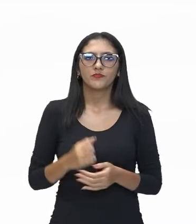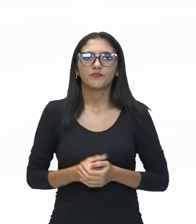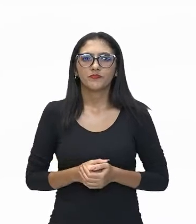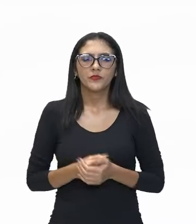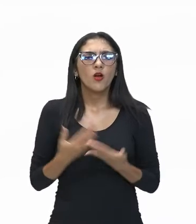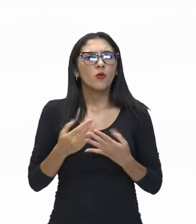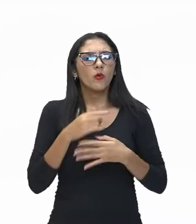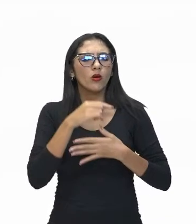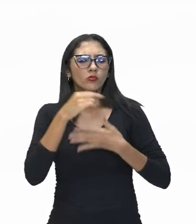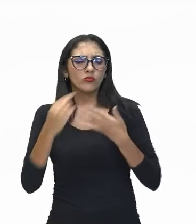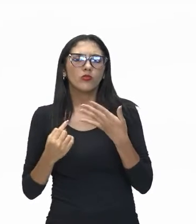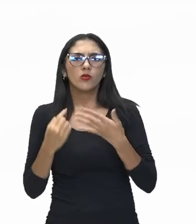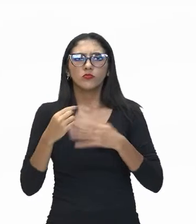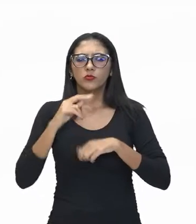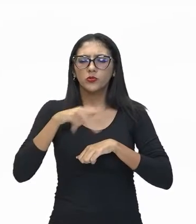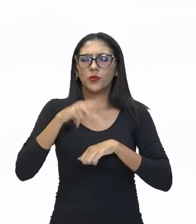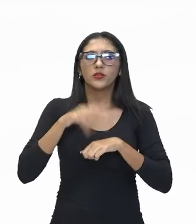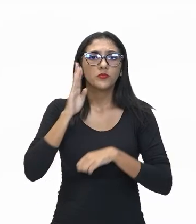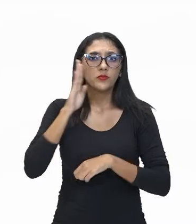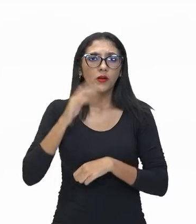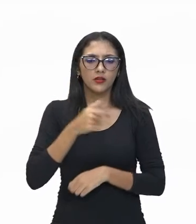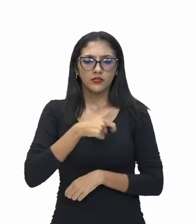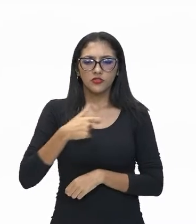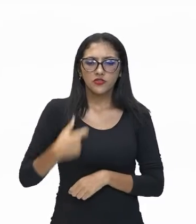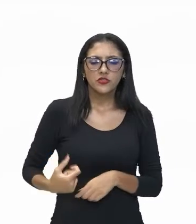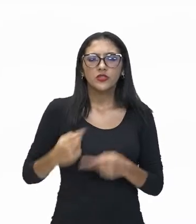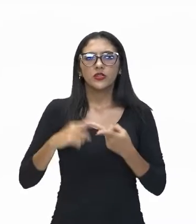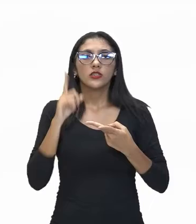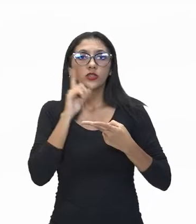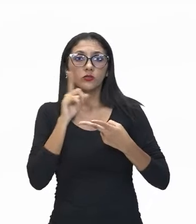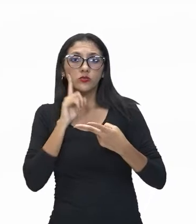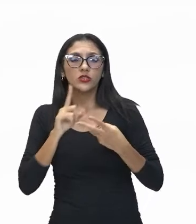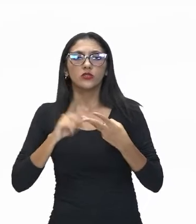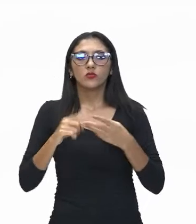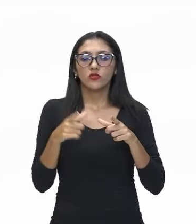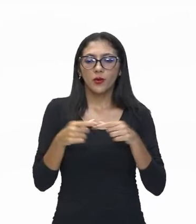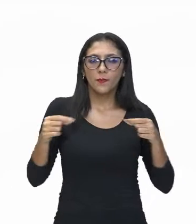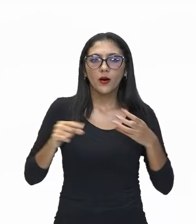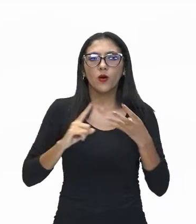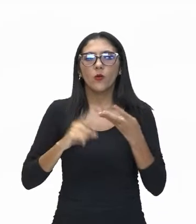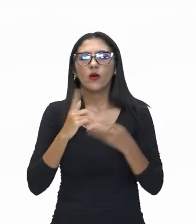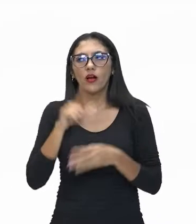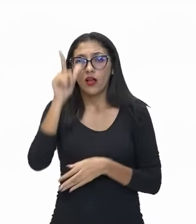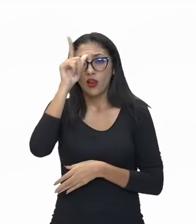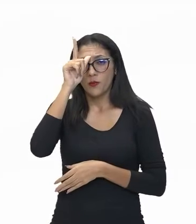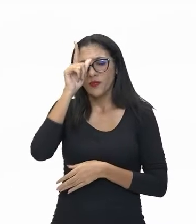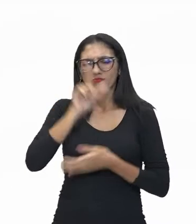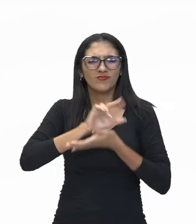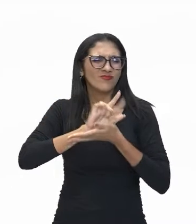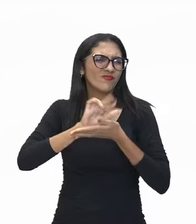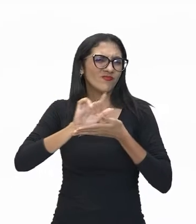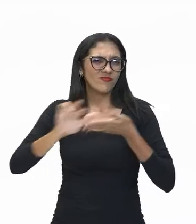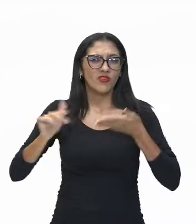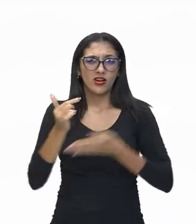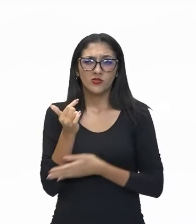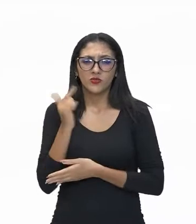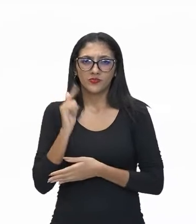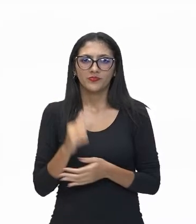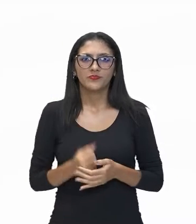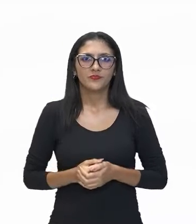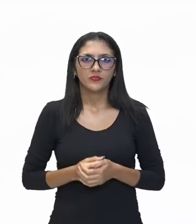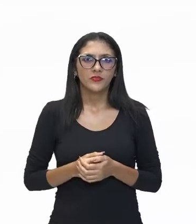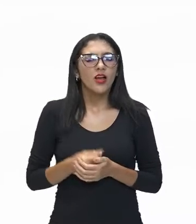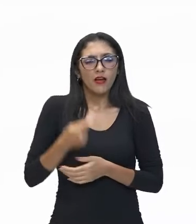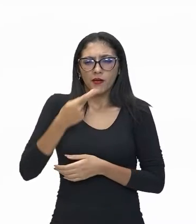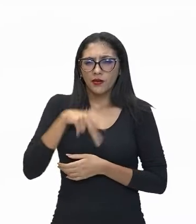tops, né, da química são China, Estados Unidos, Japão, Alemanha, entre outros, tá bom, gente? O Brasil também